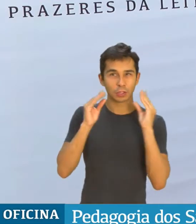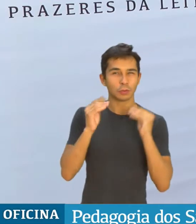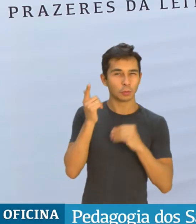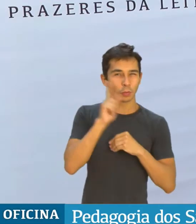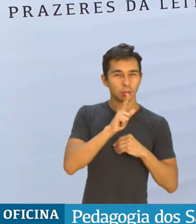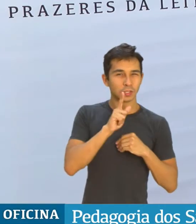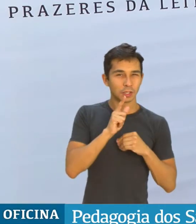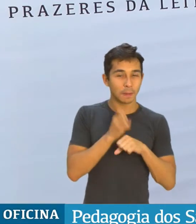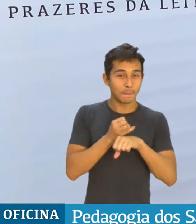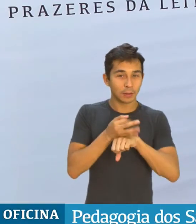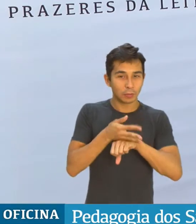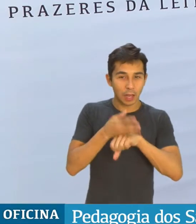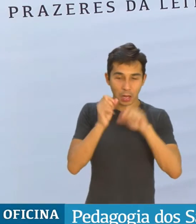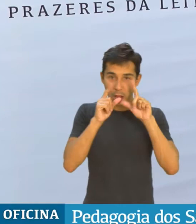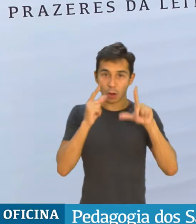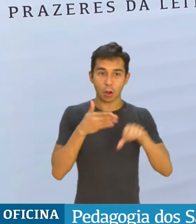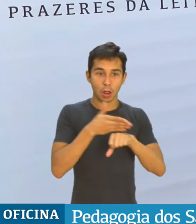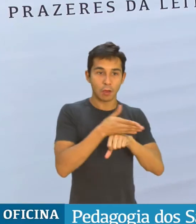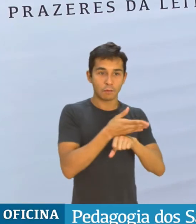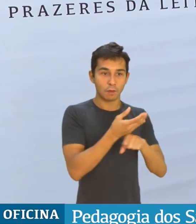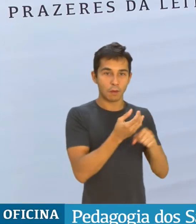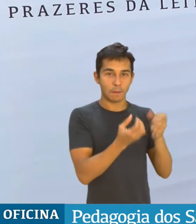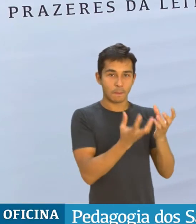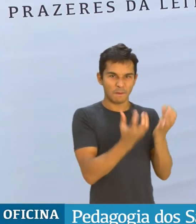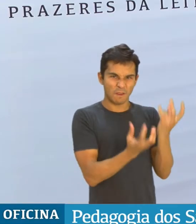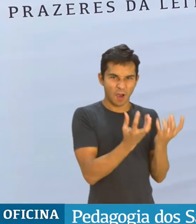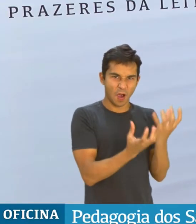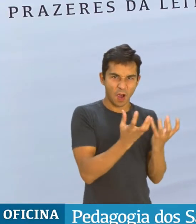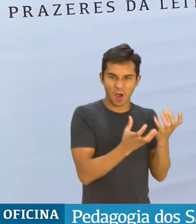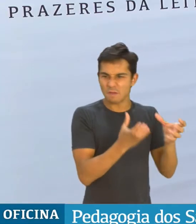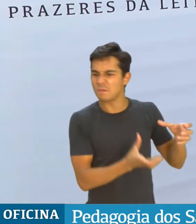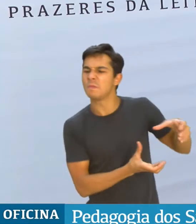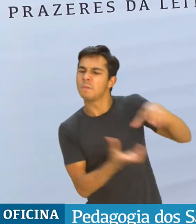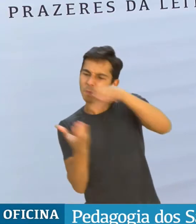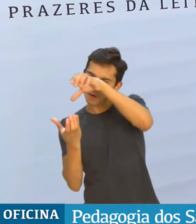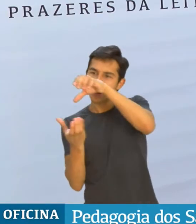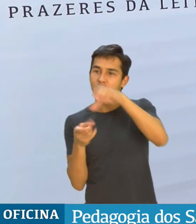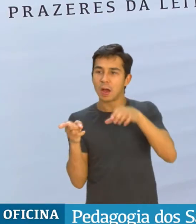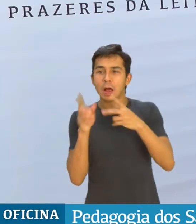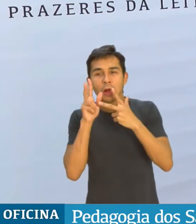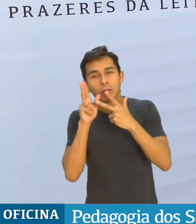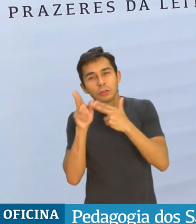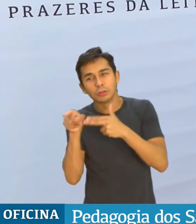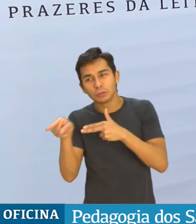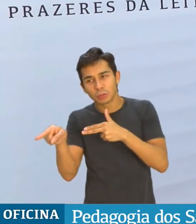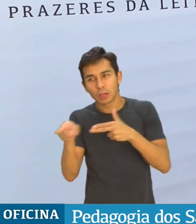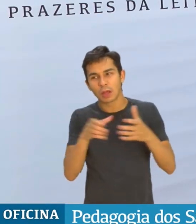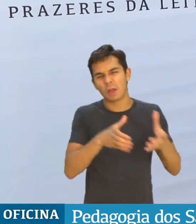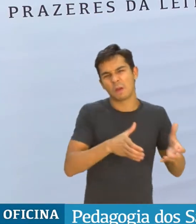óleo de madrugada e jogar dentro do seu ouvido. Enquanto ele estiver com sono pesado, sabe?